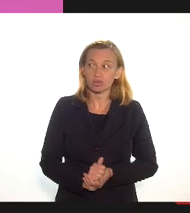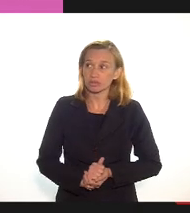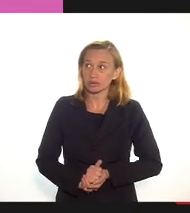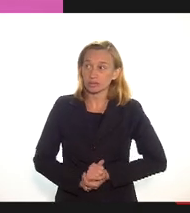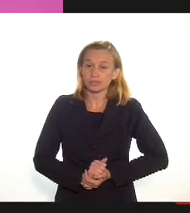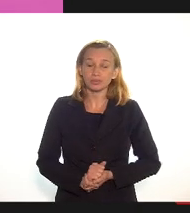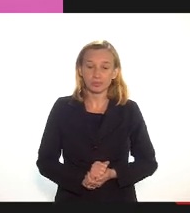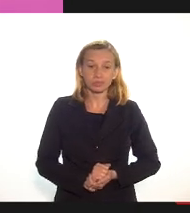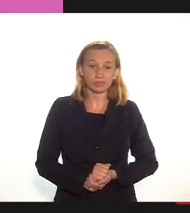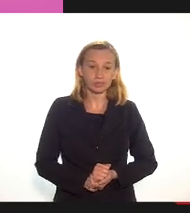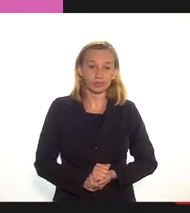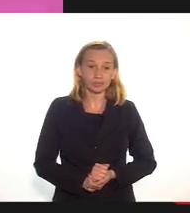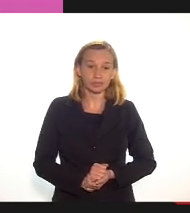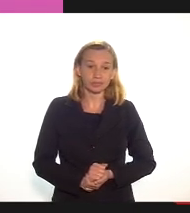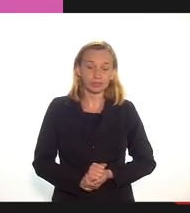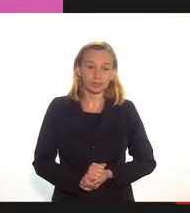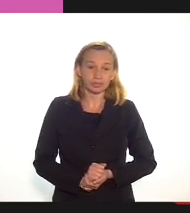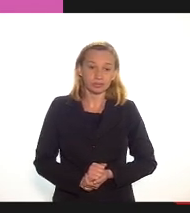enfim. Então,